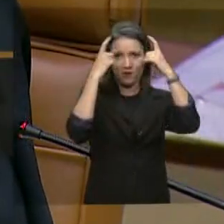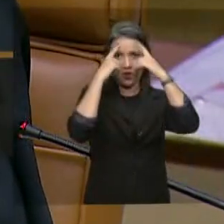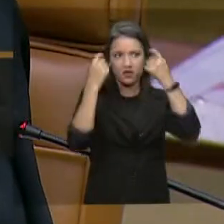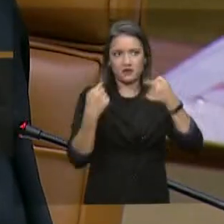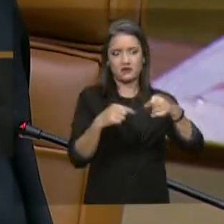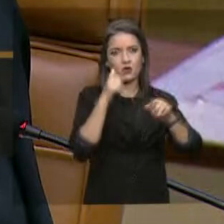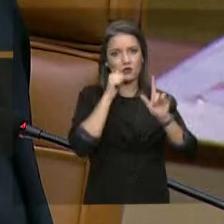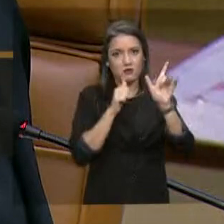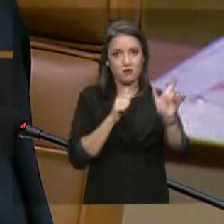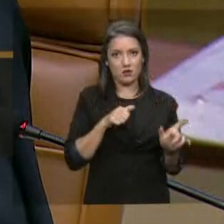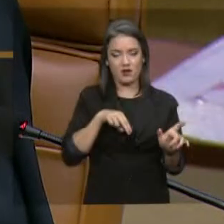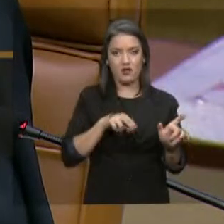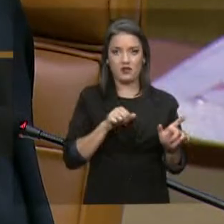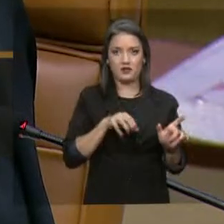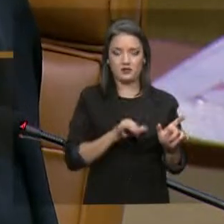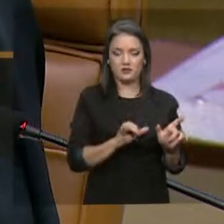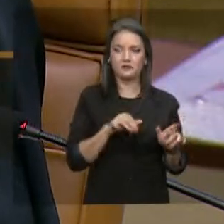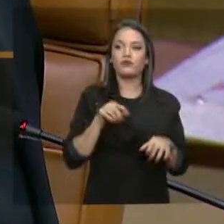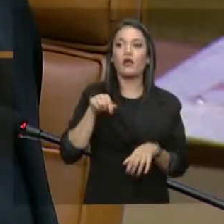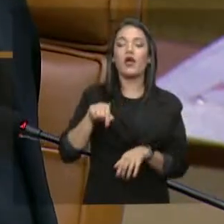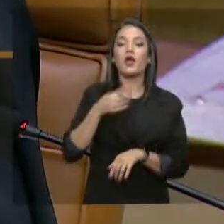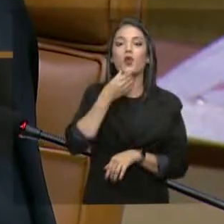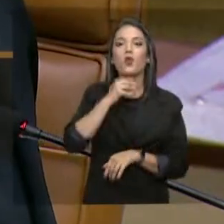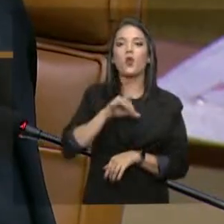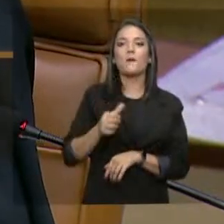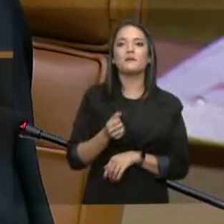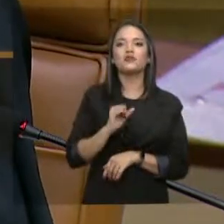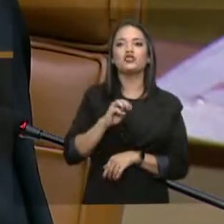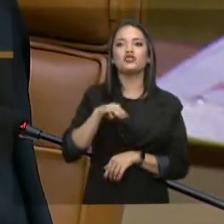O condenado permaneceu foragido